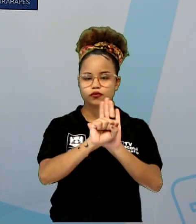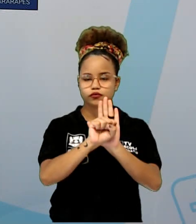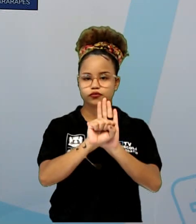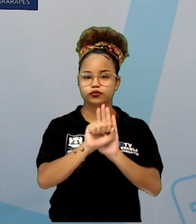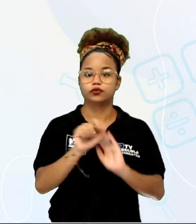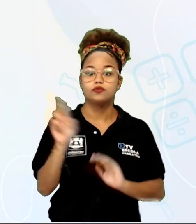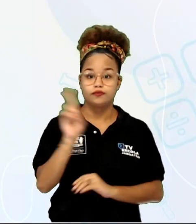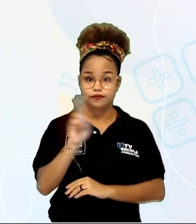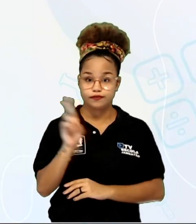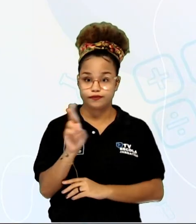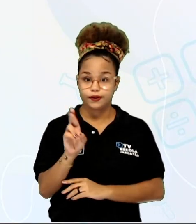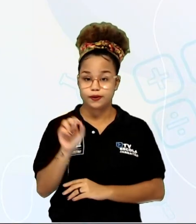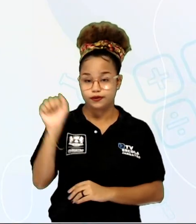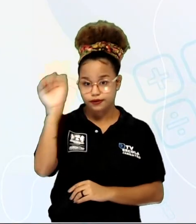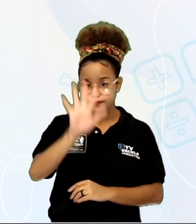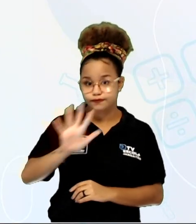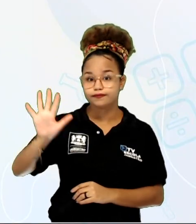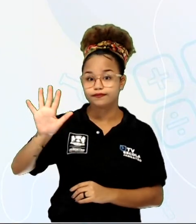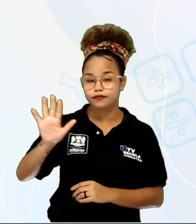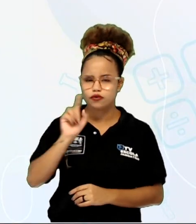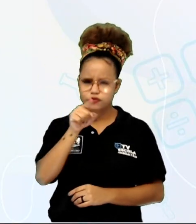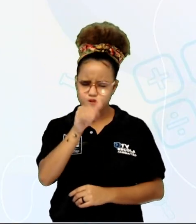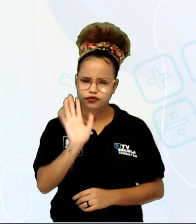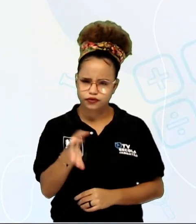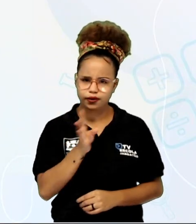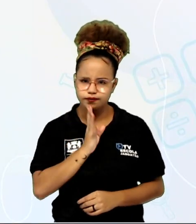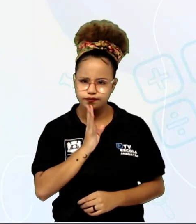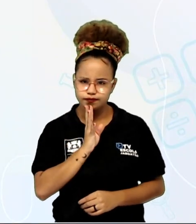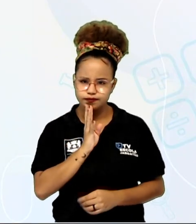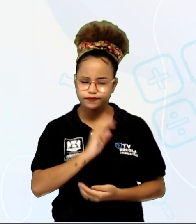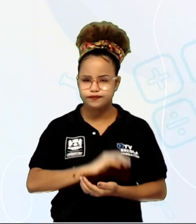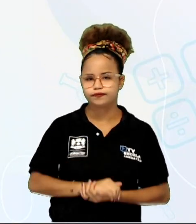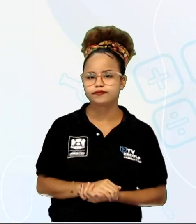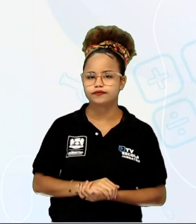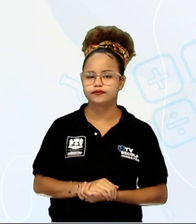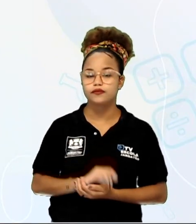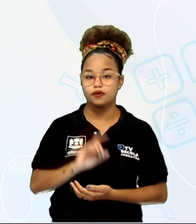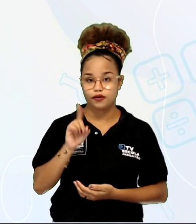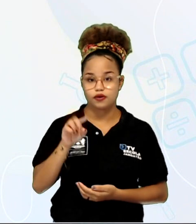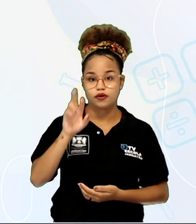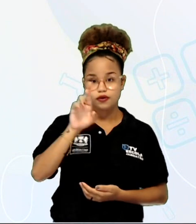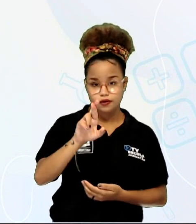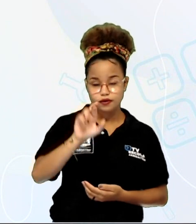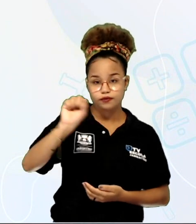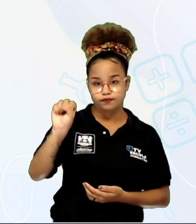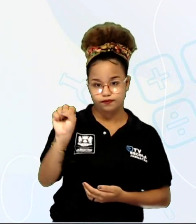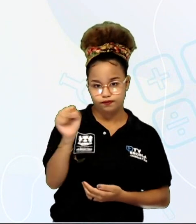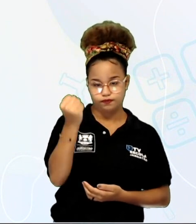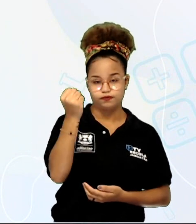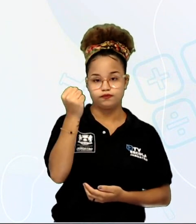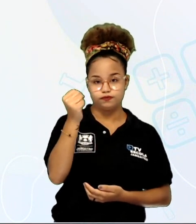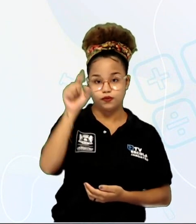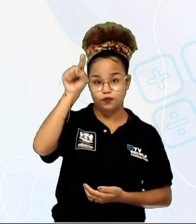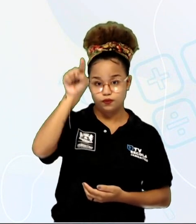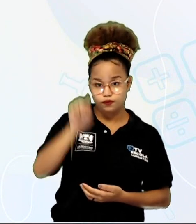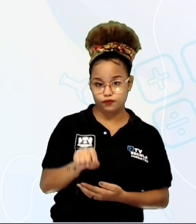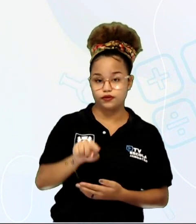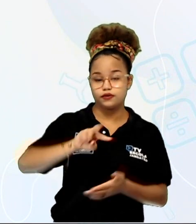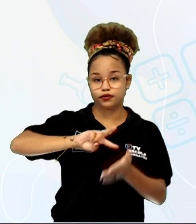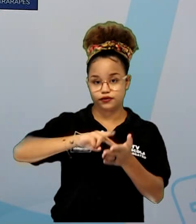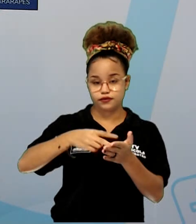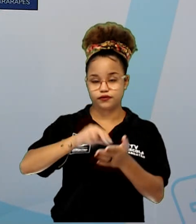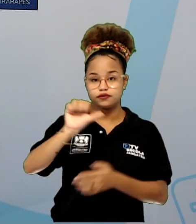real é esse aí, ó. Vocês já conheciam? É um R e esse S aí com esse tracinho ao